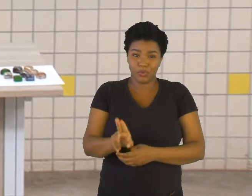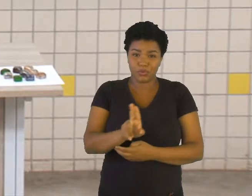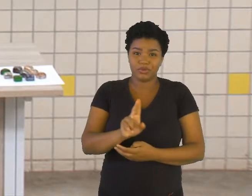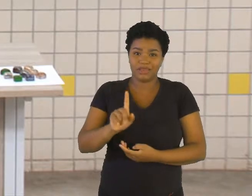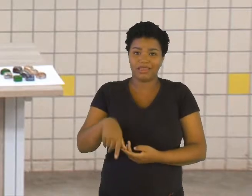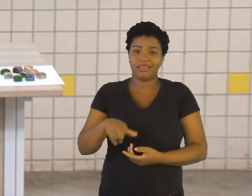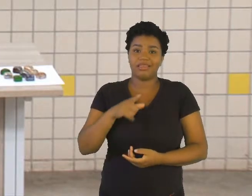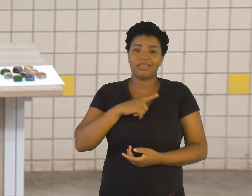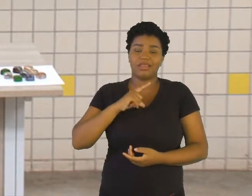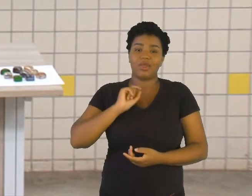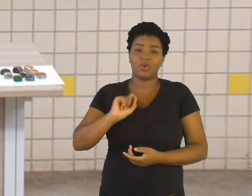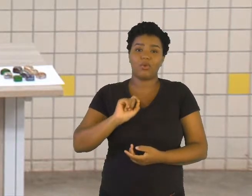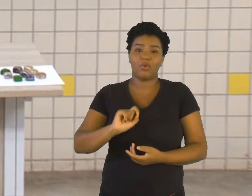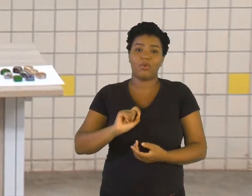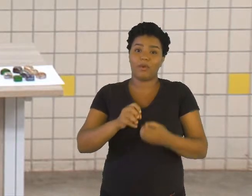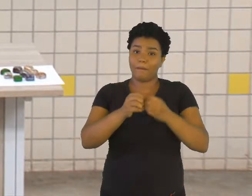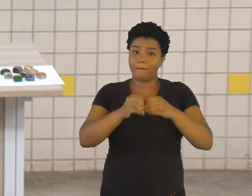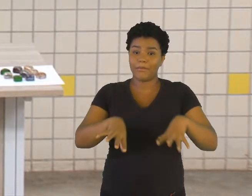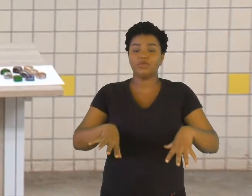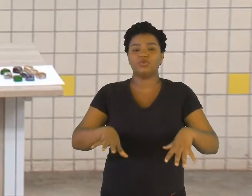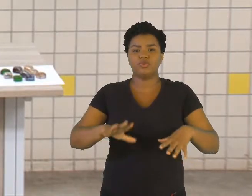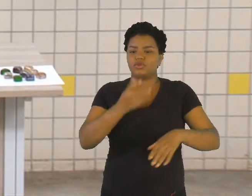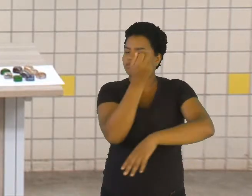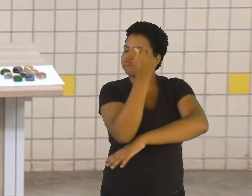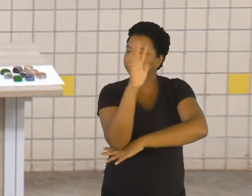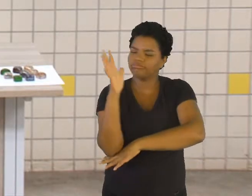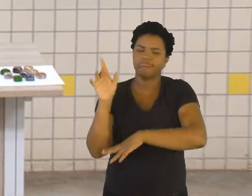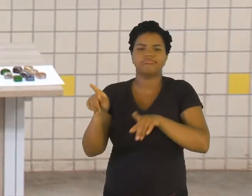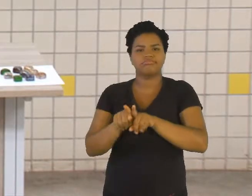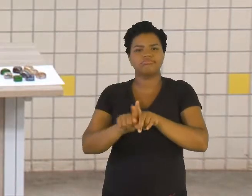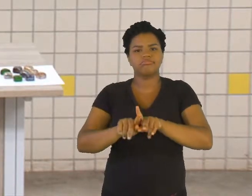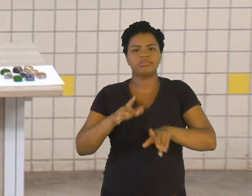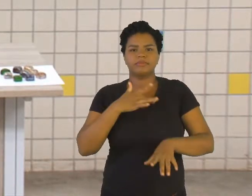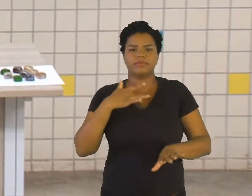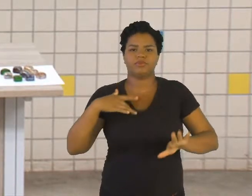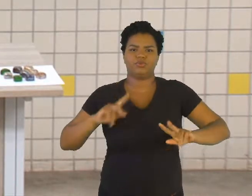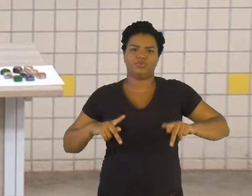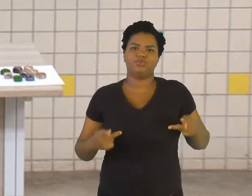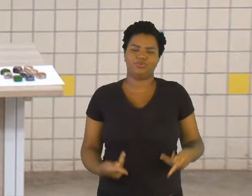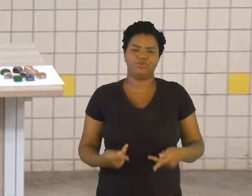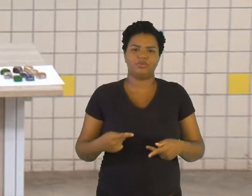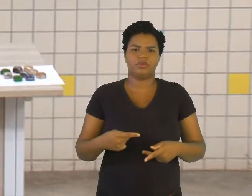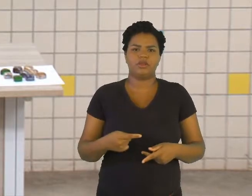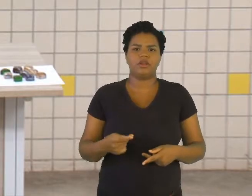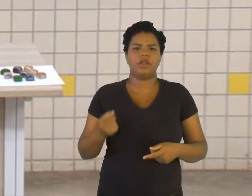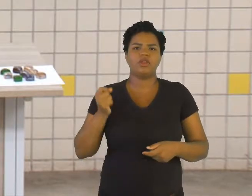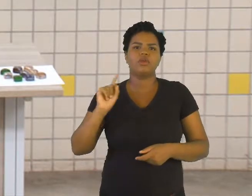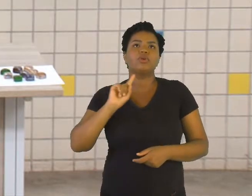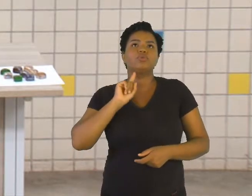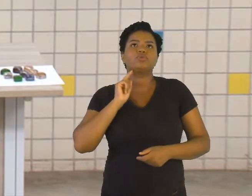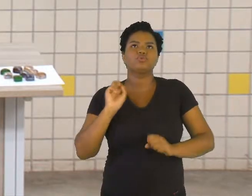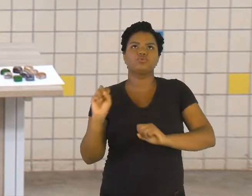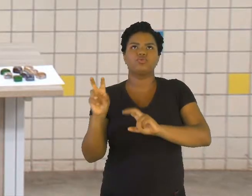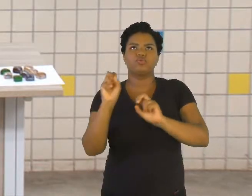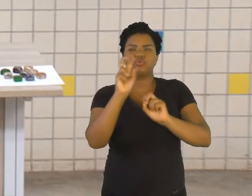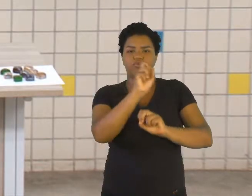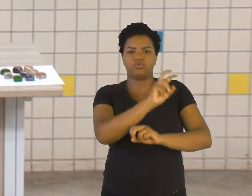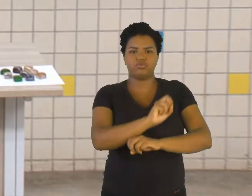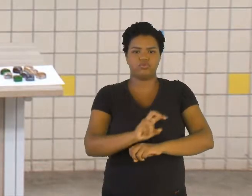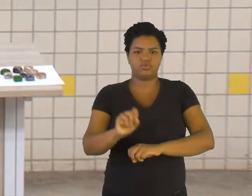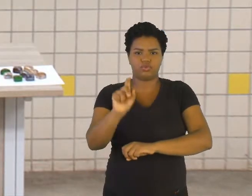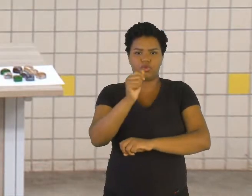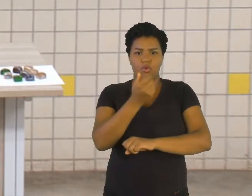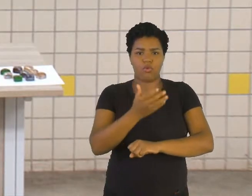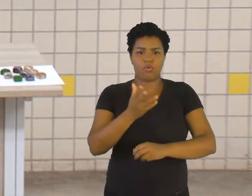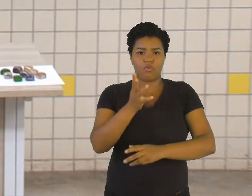o meio ambiente e para a saúde humana. A intoxicação do ar, por sua vez, acontece quando o produto fica